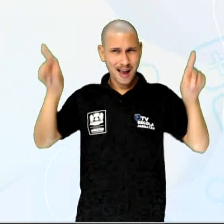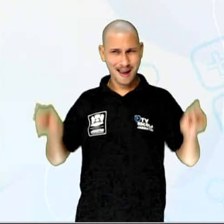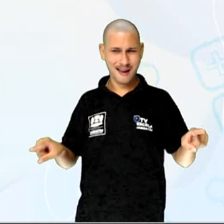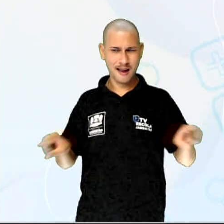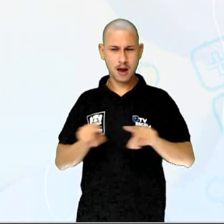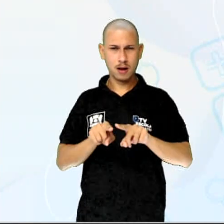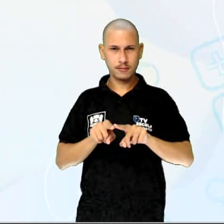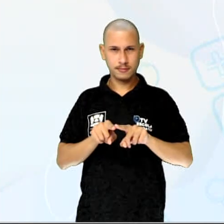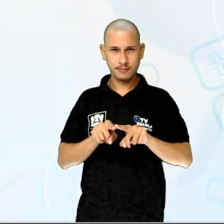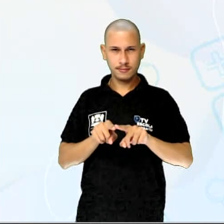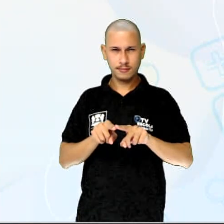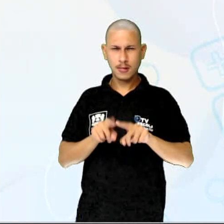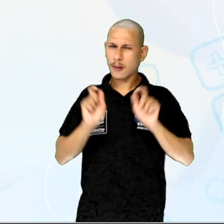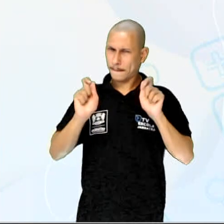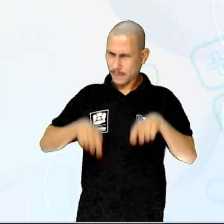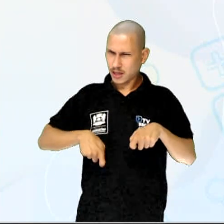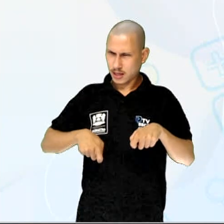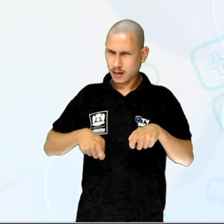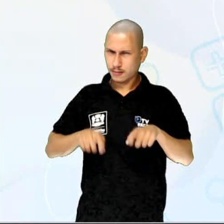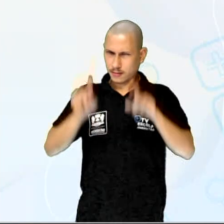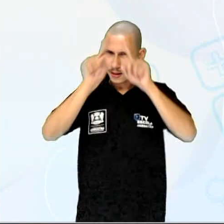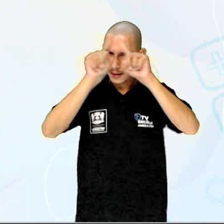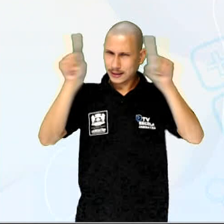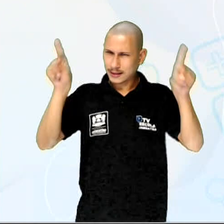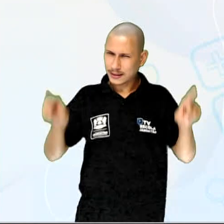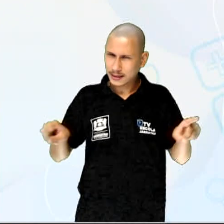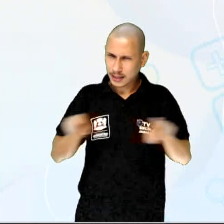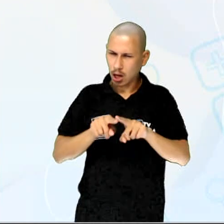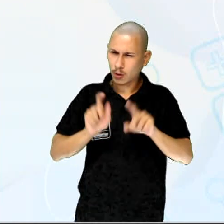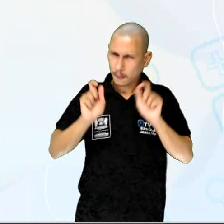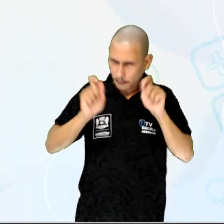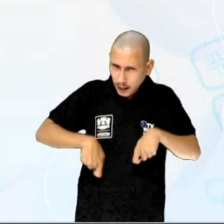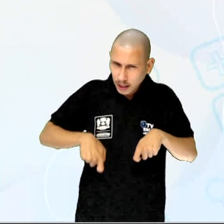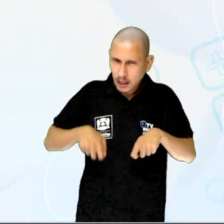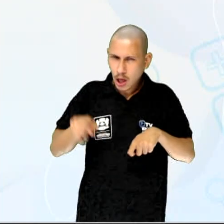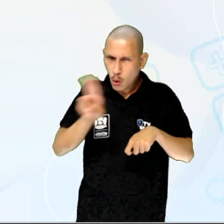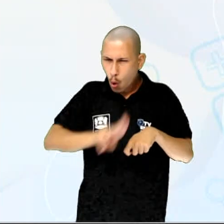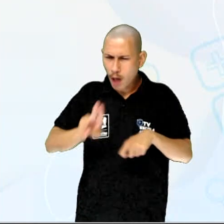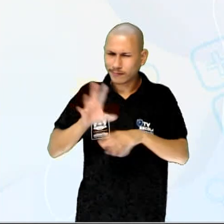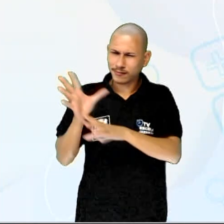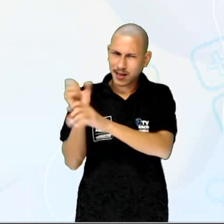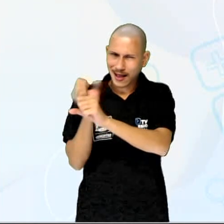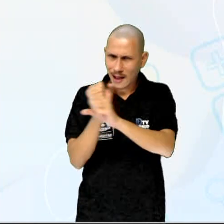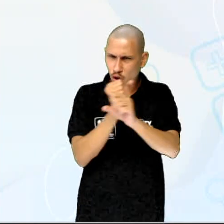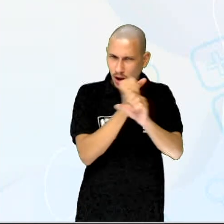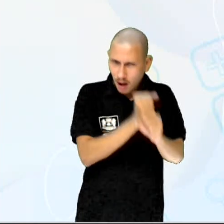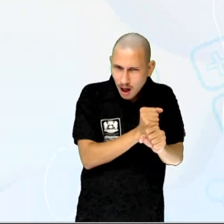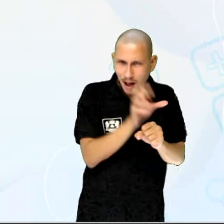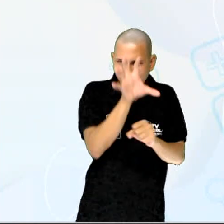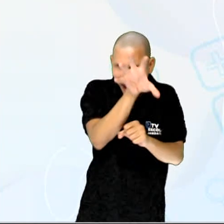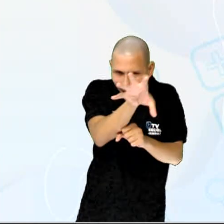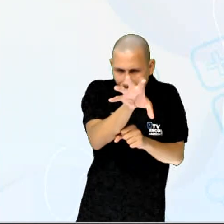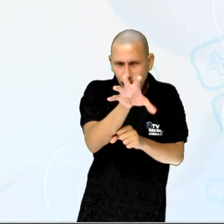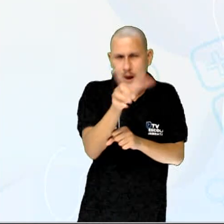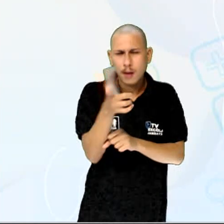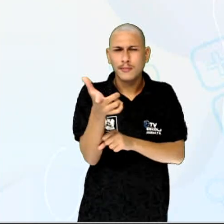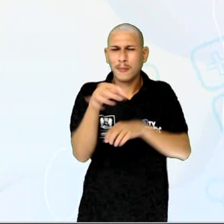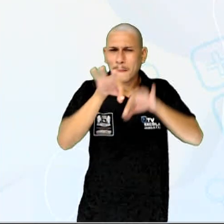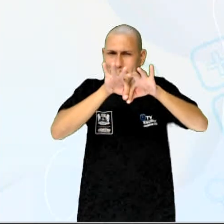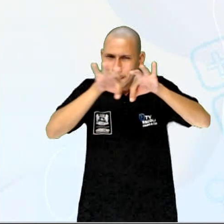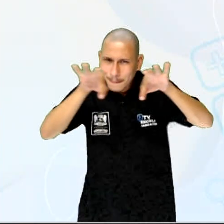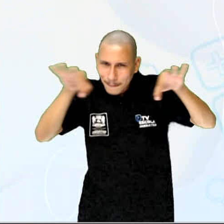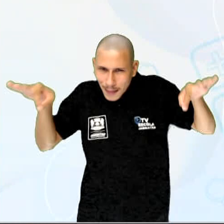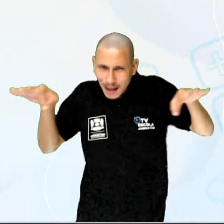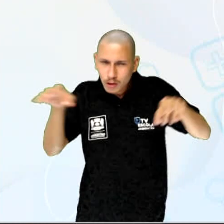né? Então a gente tem aí um retângulo que a gente precisa calcular a área para saber quantos metros quadrados de grama a gente vai